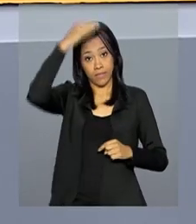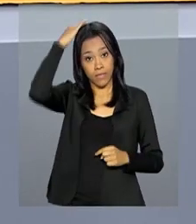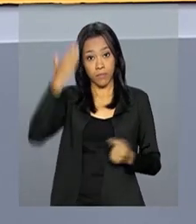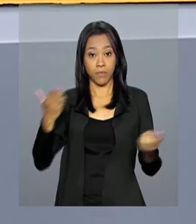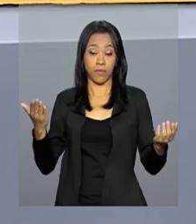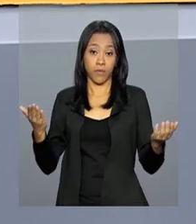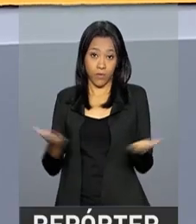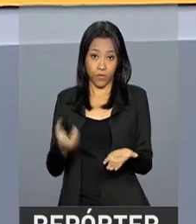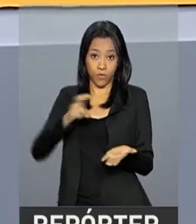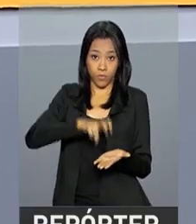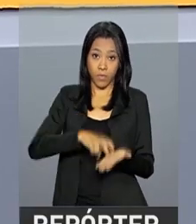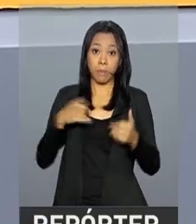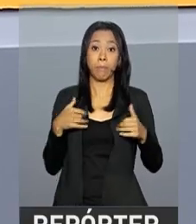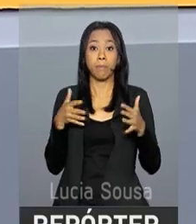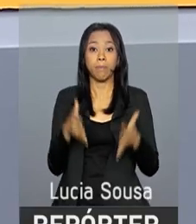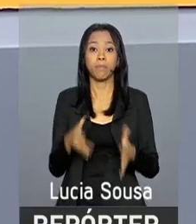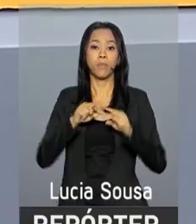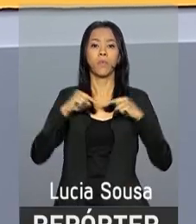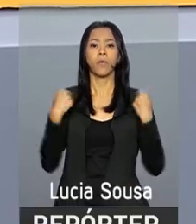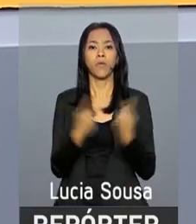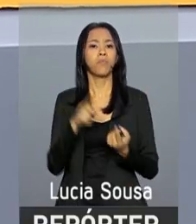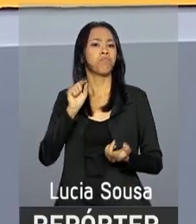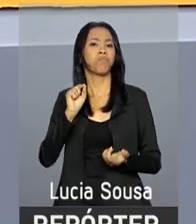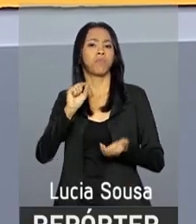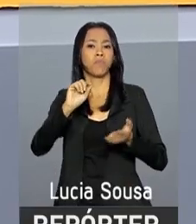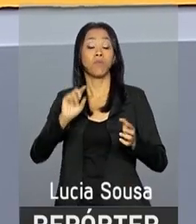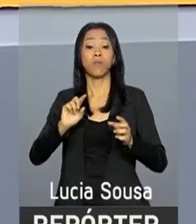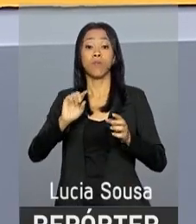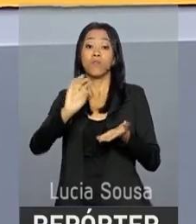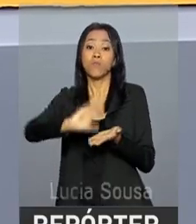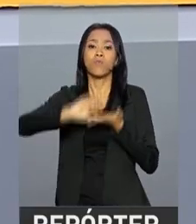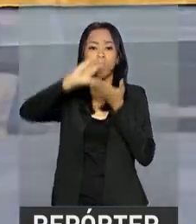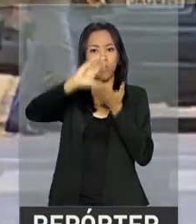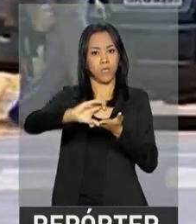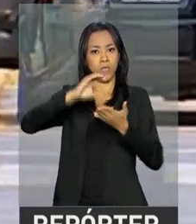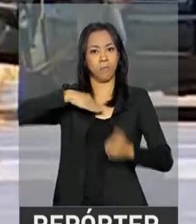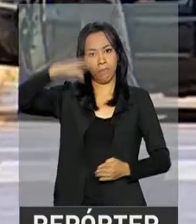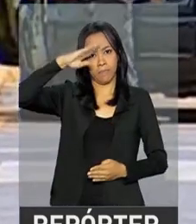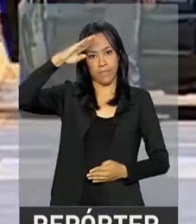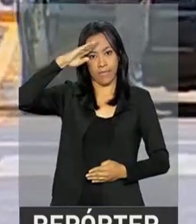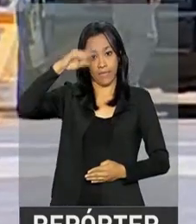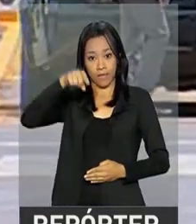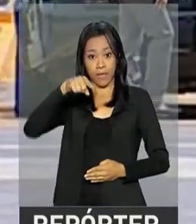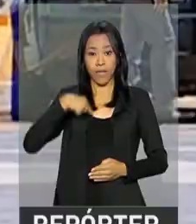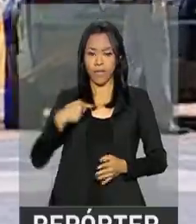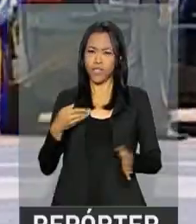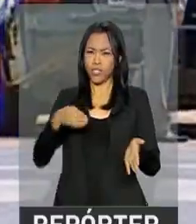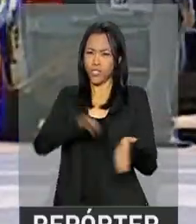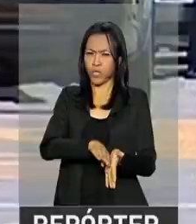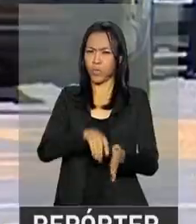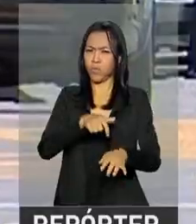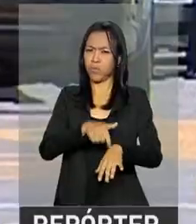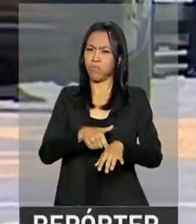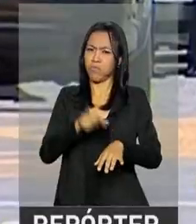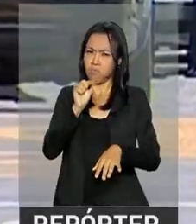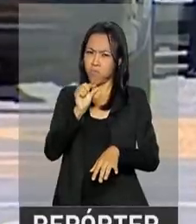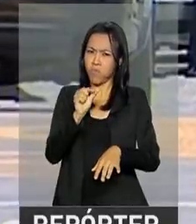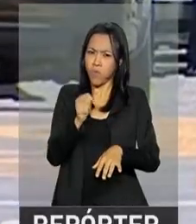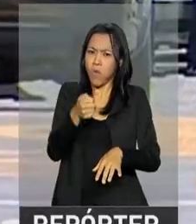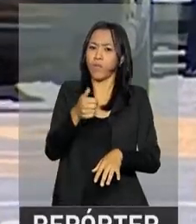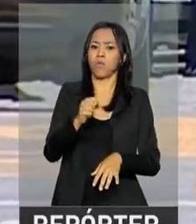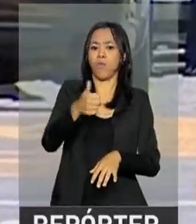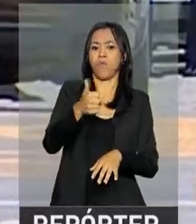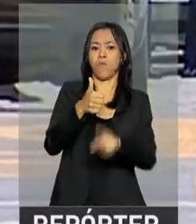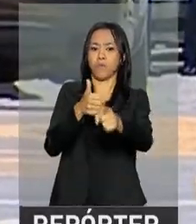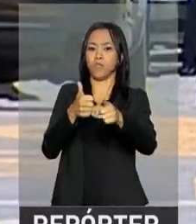nesta manhã em brasília de uma reunião do conselho militar de defesa ele chegou ao ministério pouco antes das 11 horas e foi recebido com honras